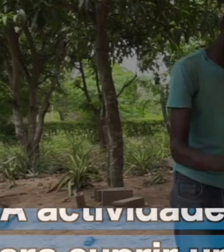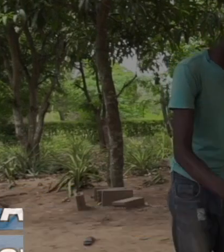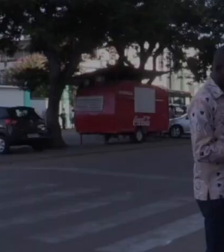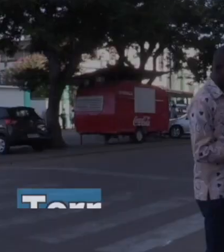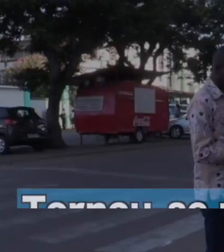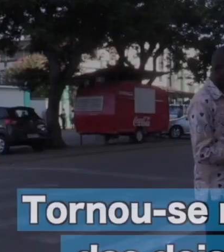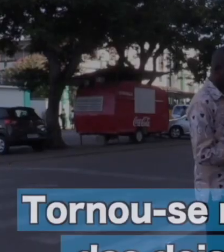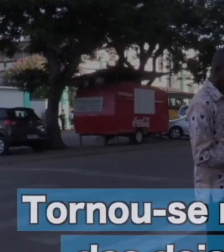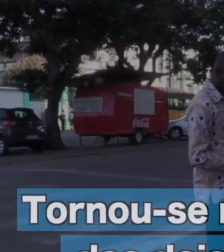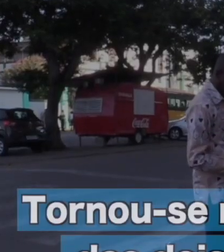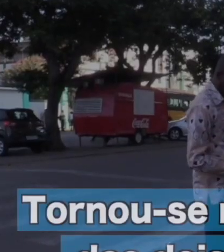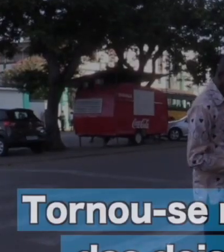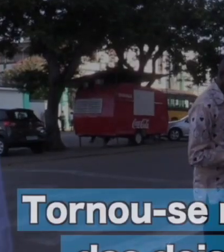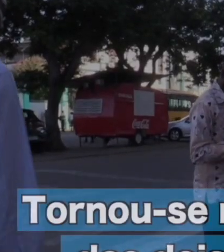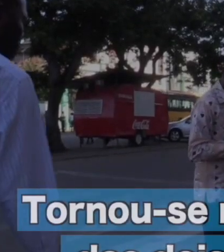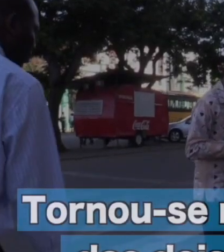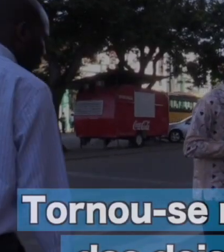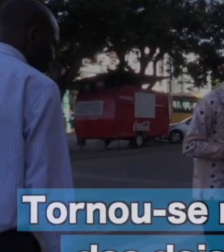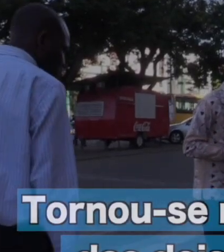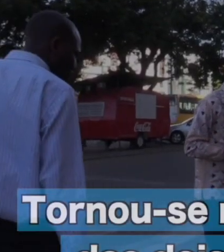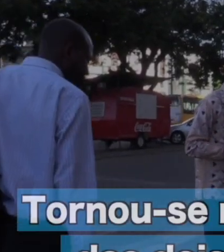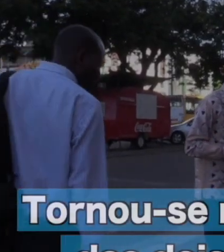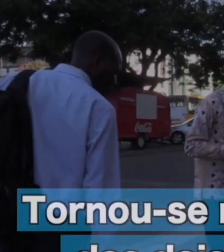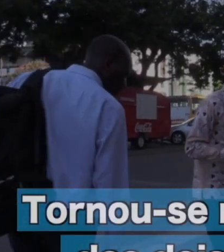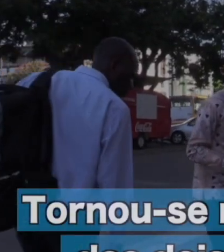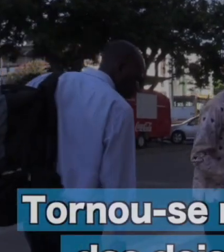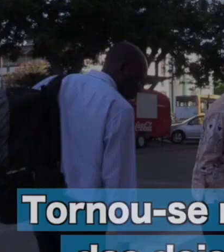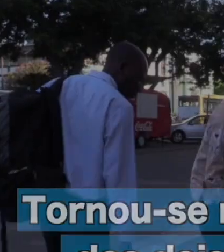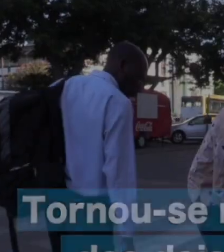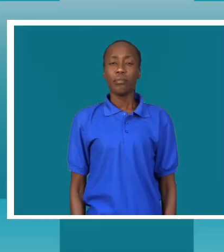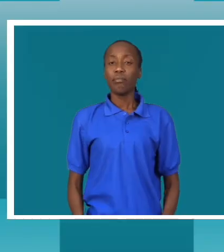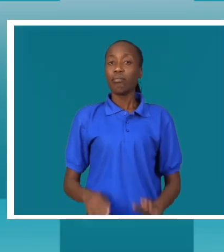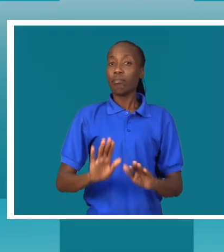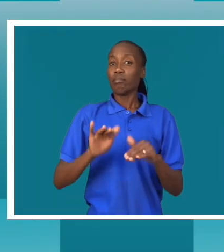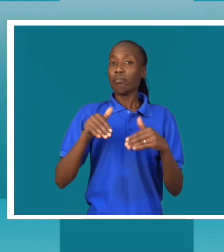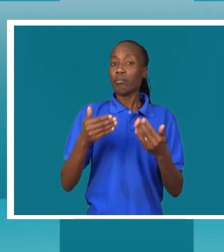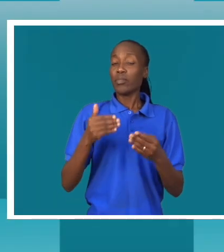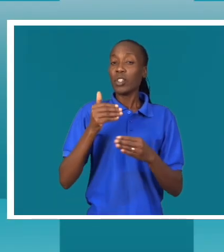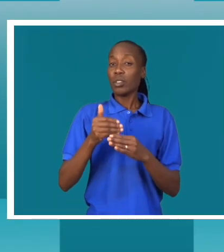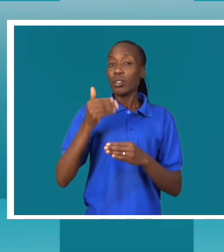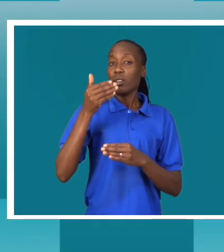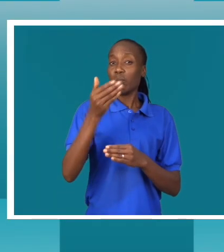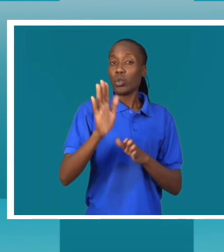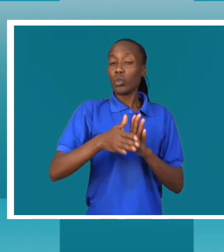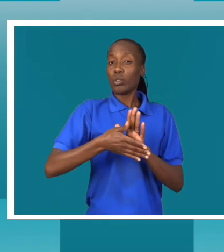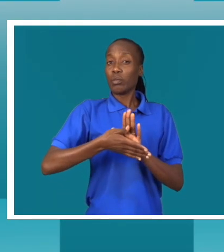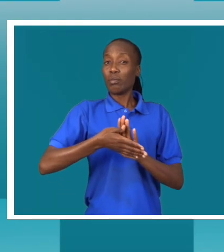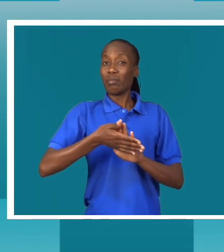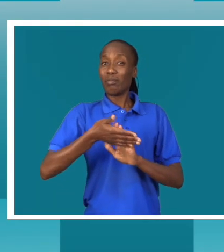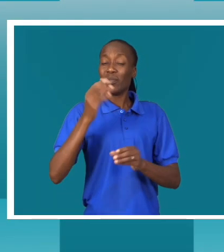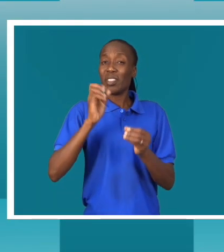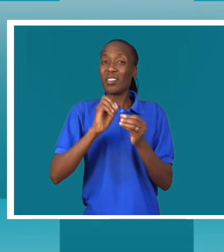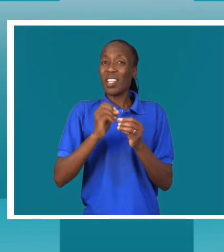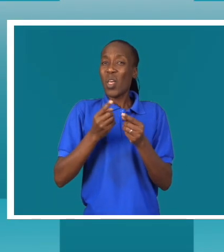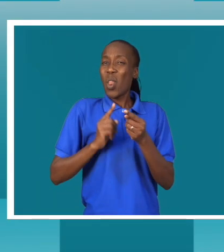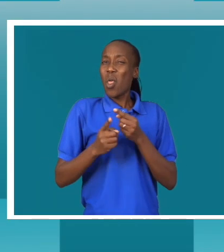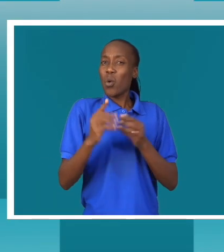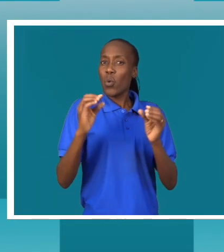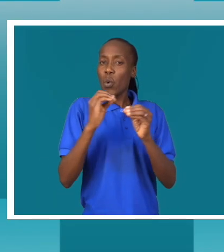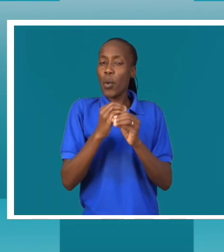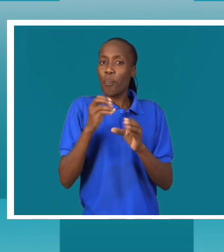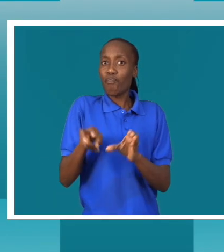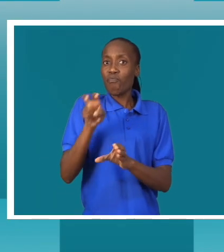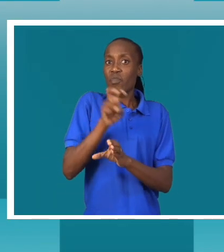irmão e depois de feitos alguns copos fomos até a